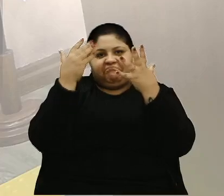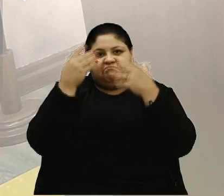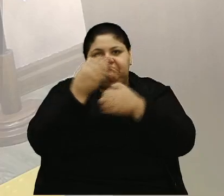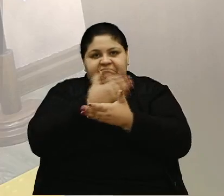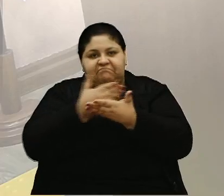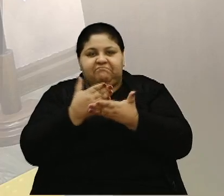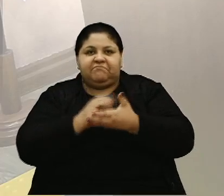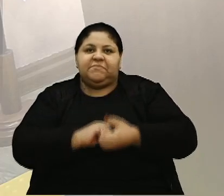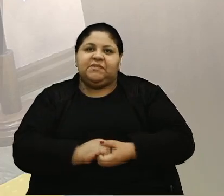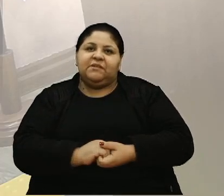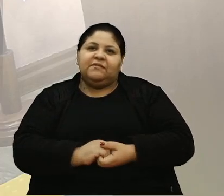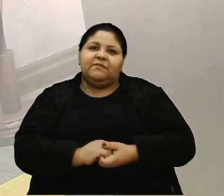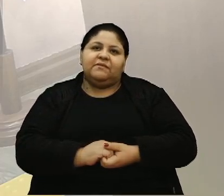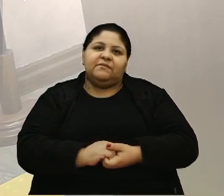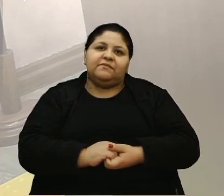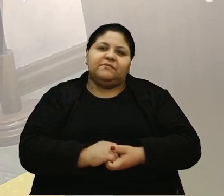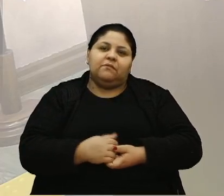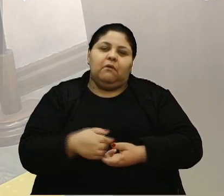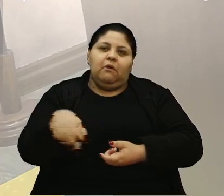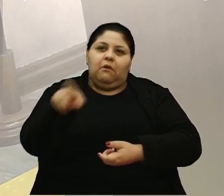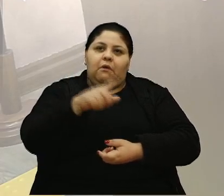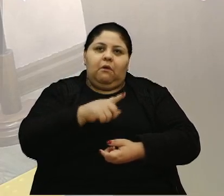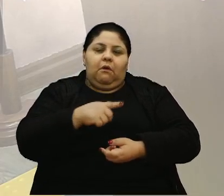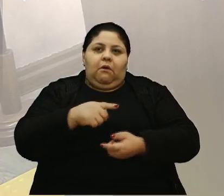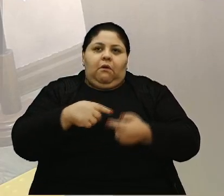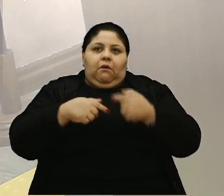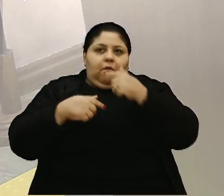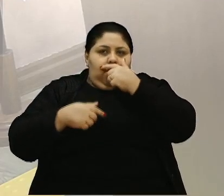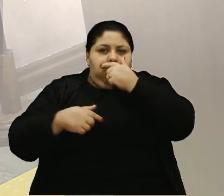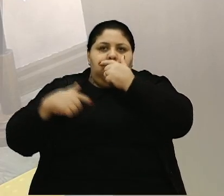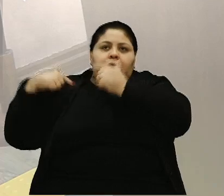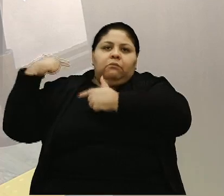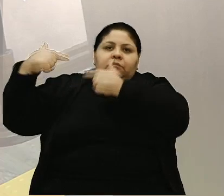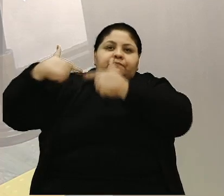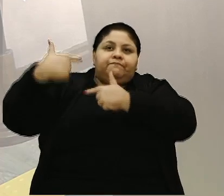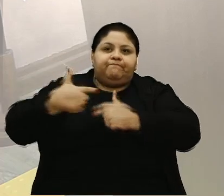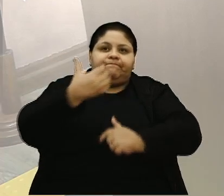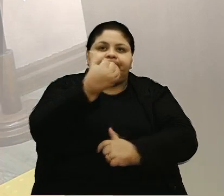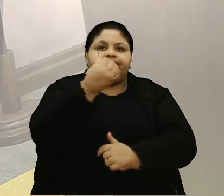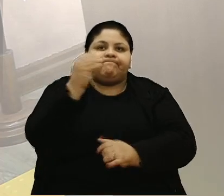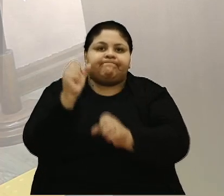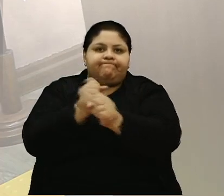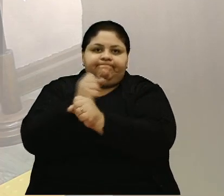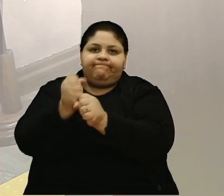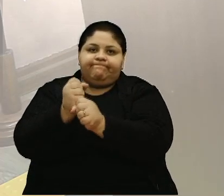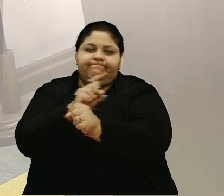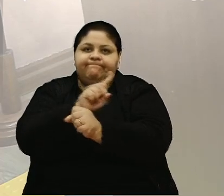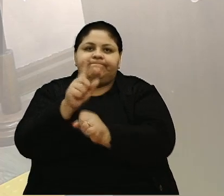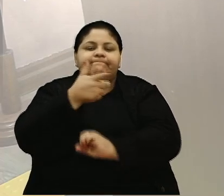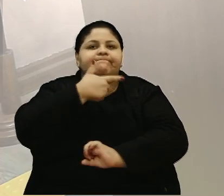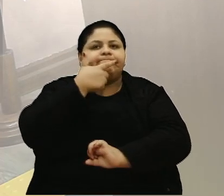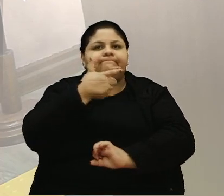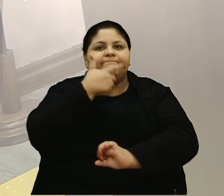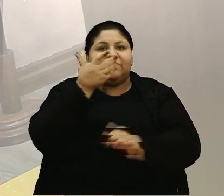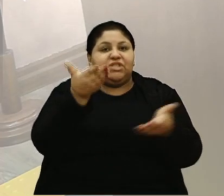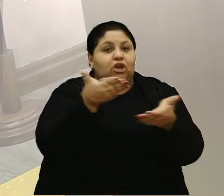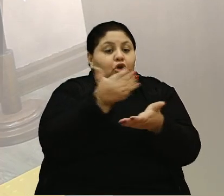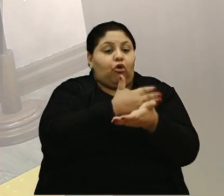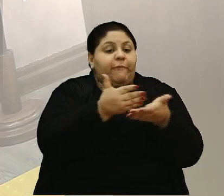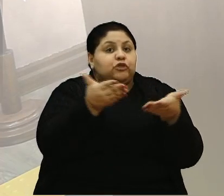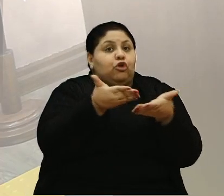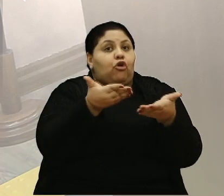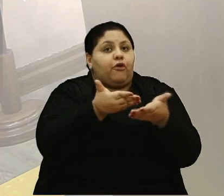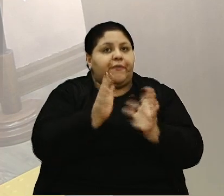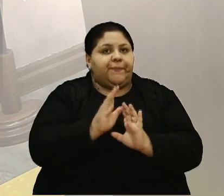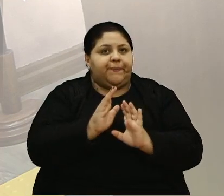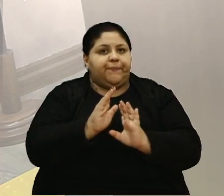vereador Felipe. Pessoal, nós estamos falando de uma tradição de 60 anos. Nós não estamos falando de algo de agora. Na